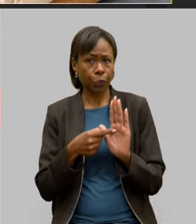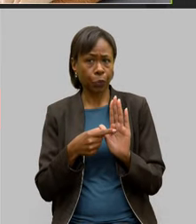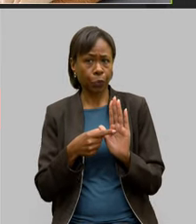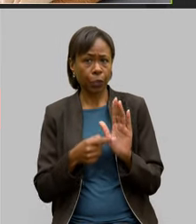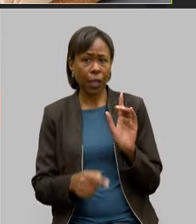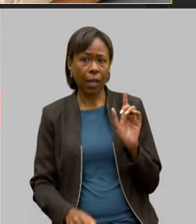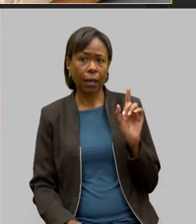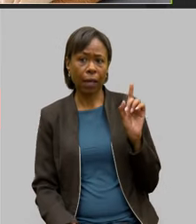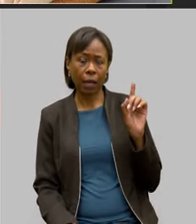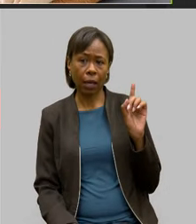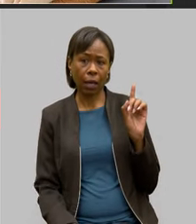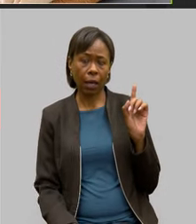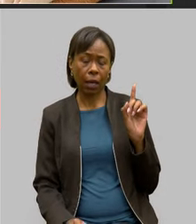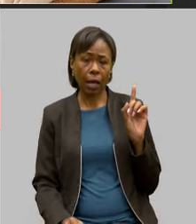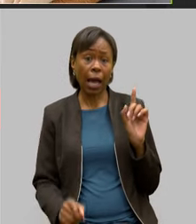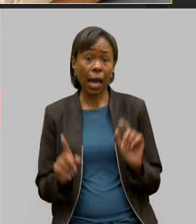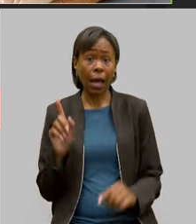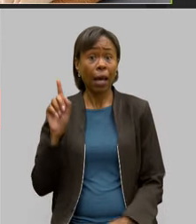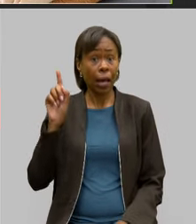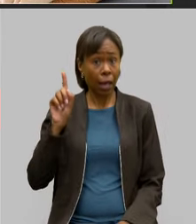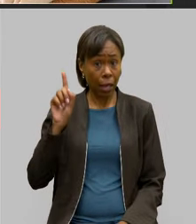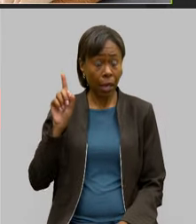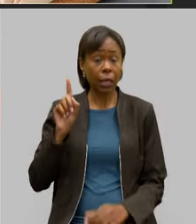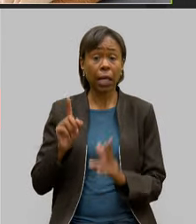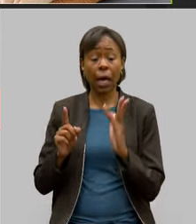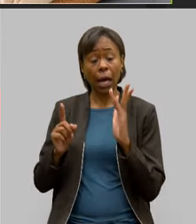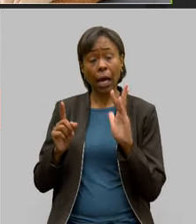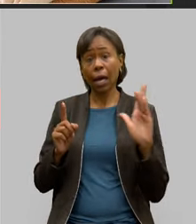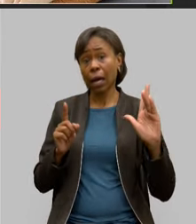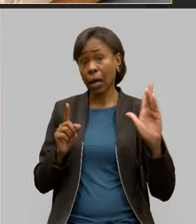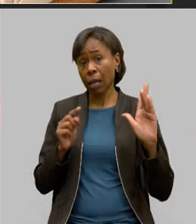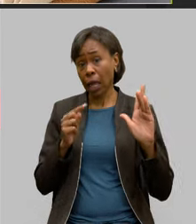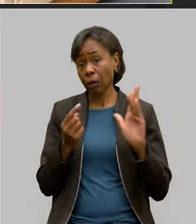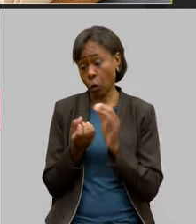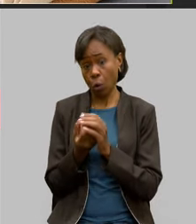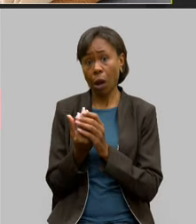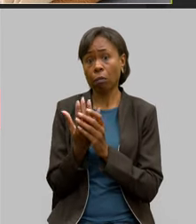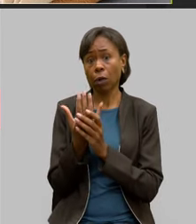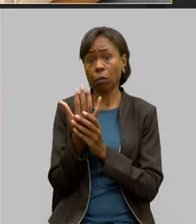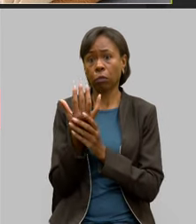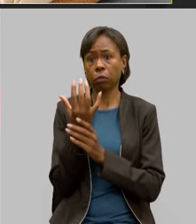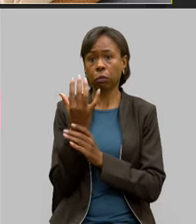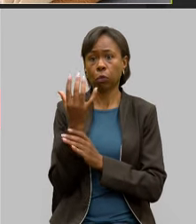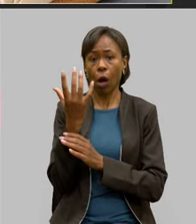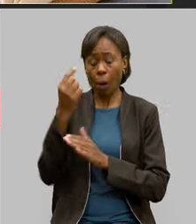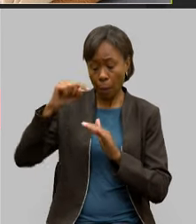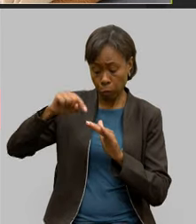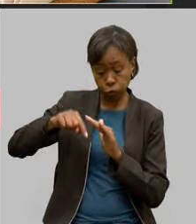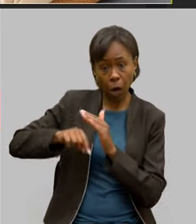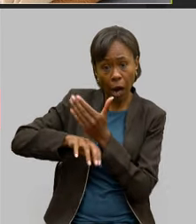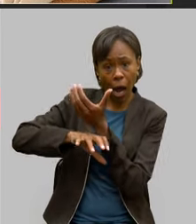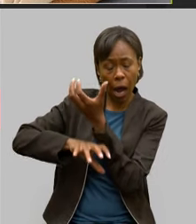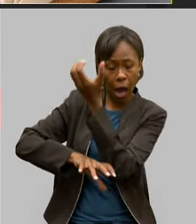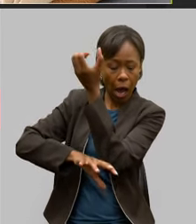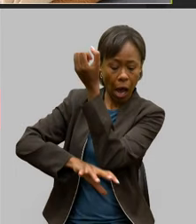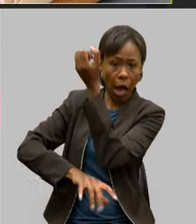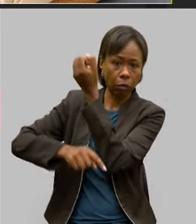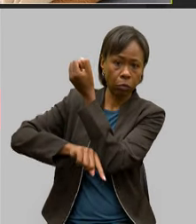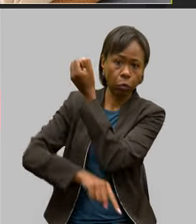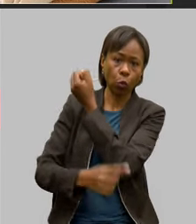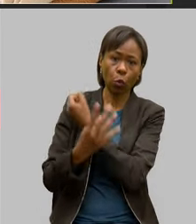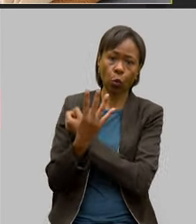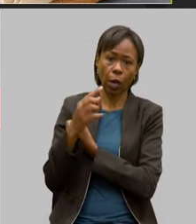planta maravilhosa isso é cannabis sativa pode chegar a 4 m de profundidade eh Essa foto é de um